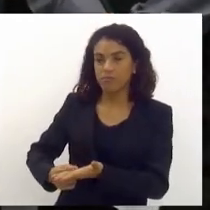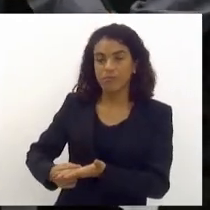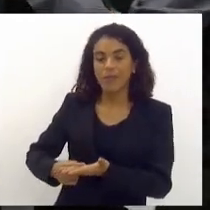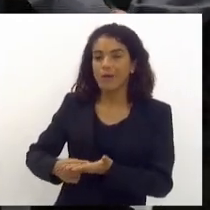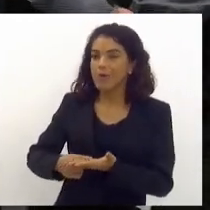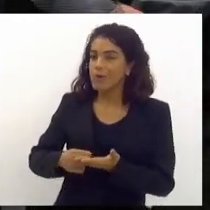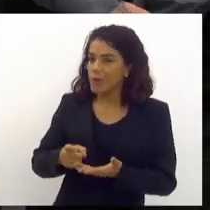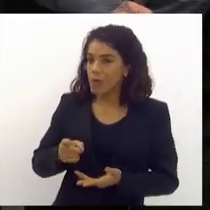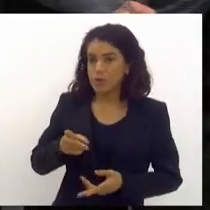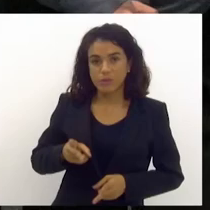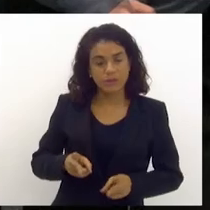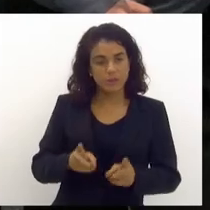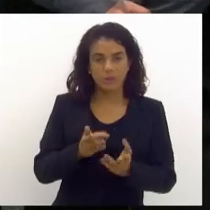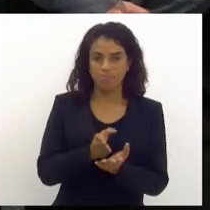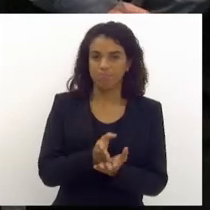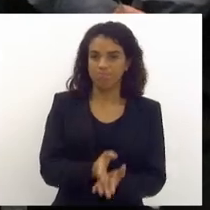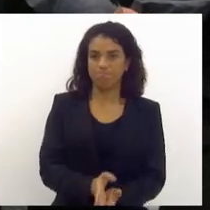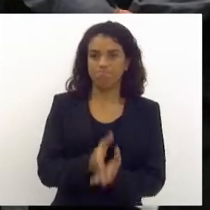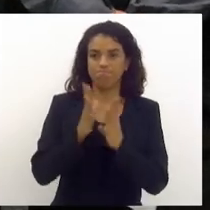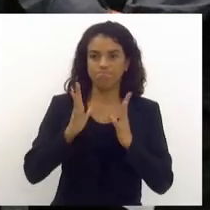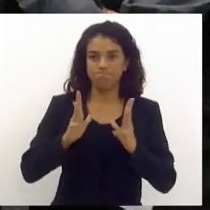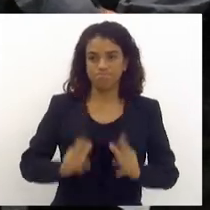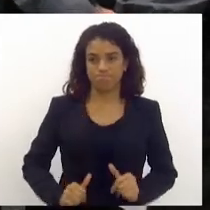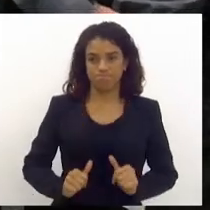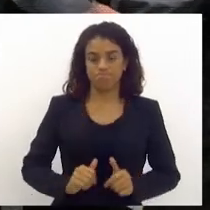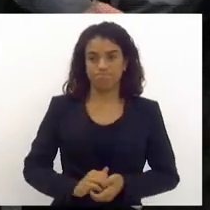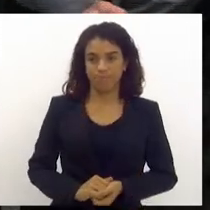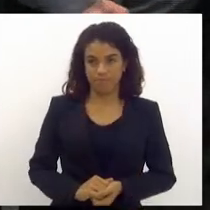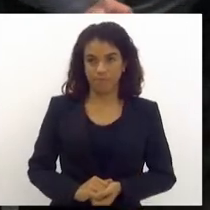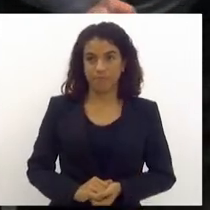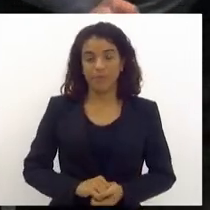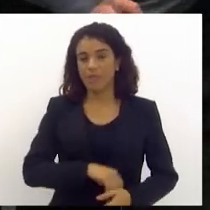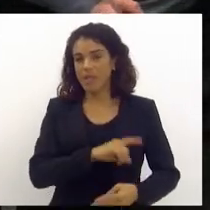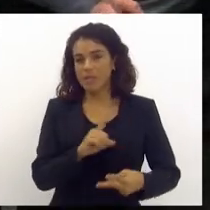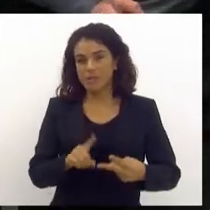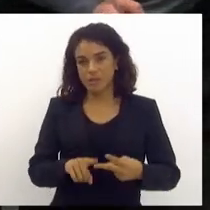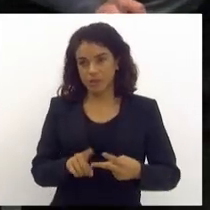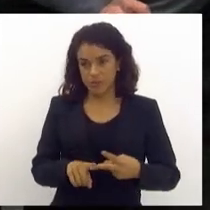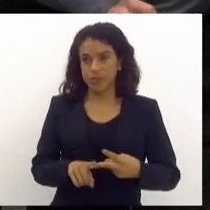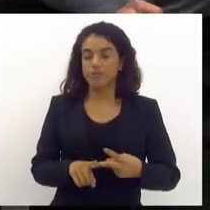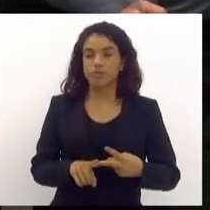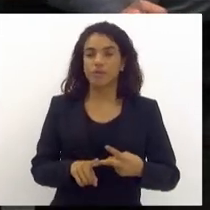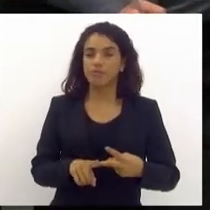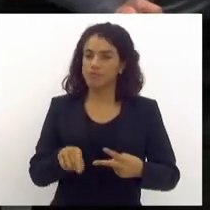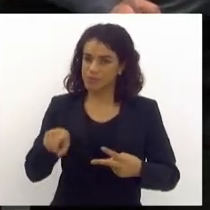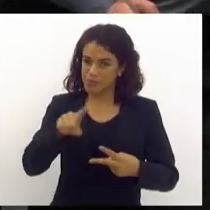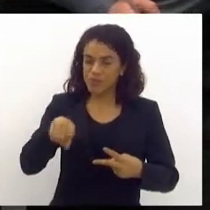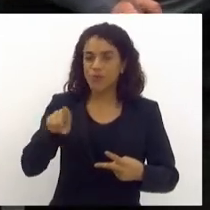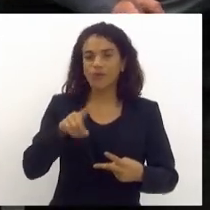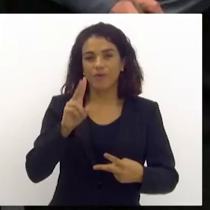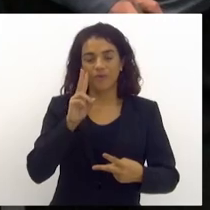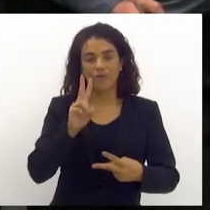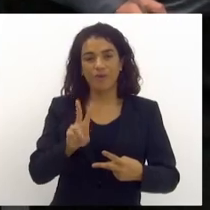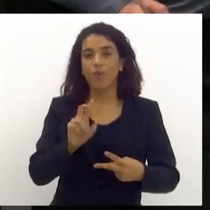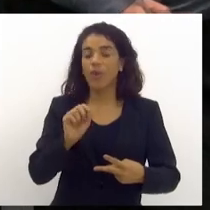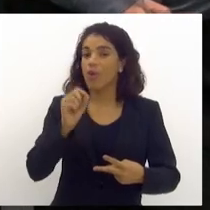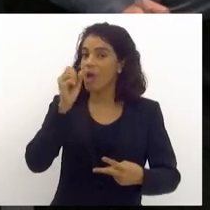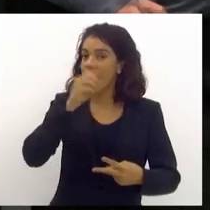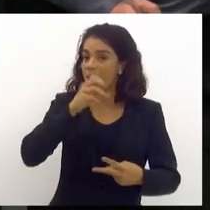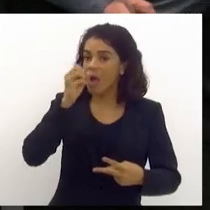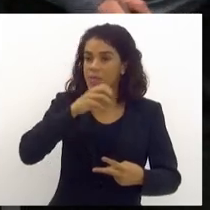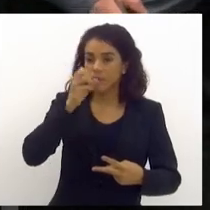sempre honesto nas minhas posições. E a segunda questão, o senhor vai ver que outro